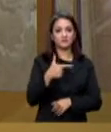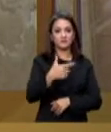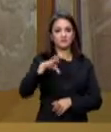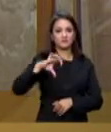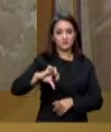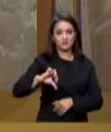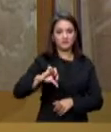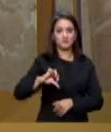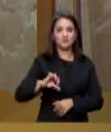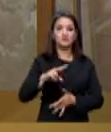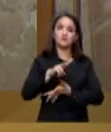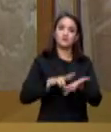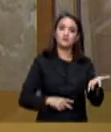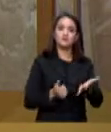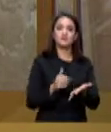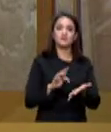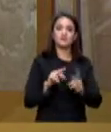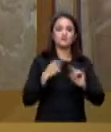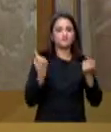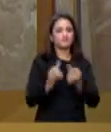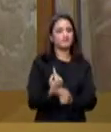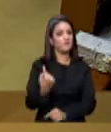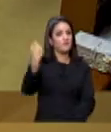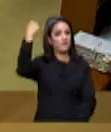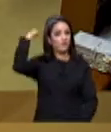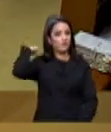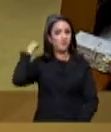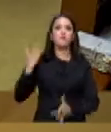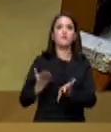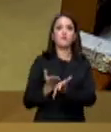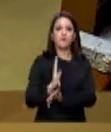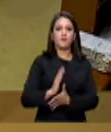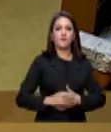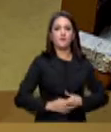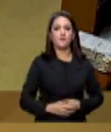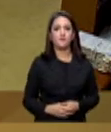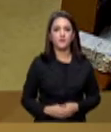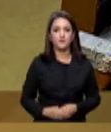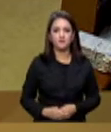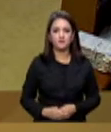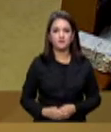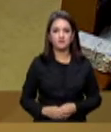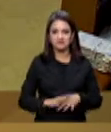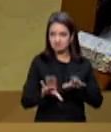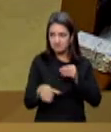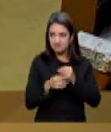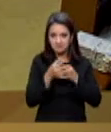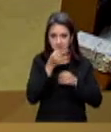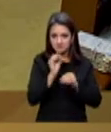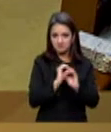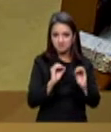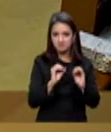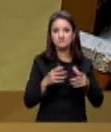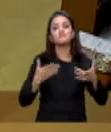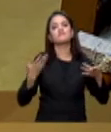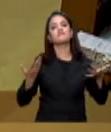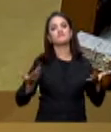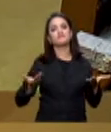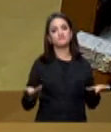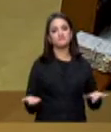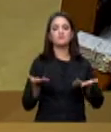29 minutos, sendo lida e aprovada a ata da sessão anterior. Não havendo nenhuma observação,